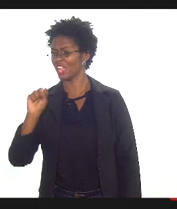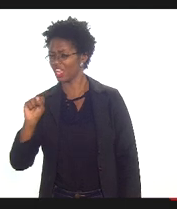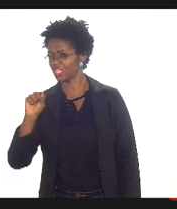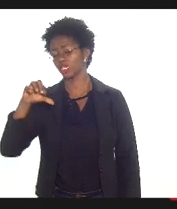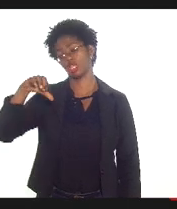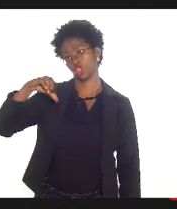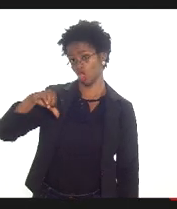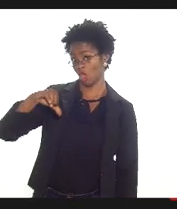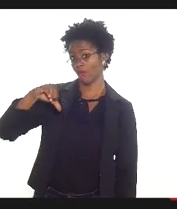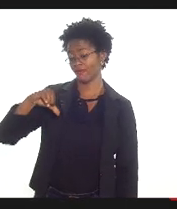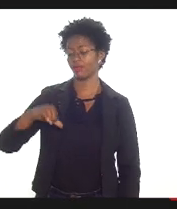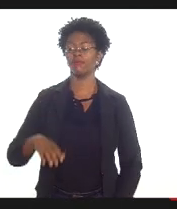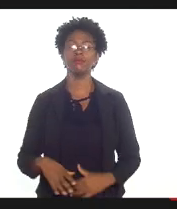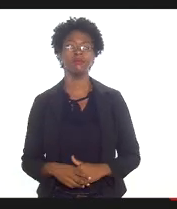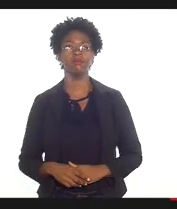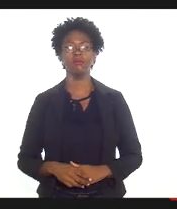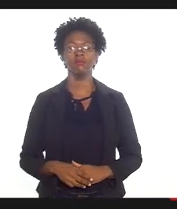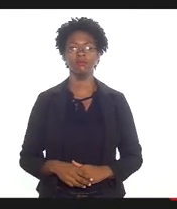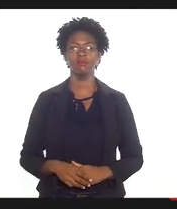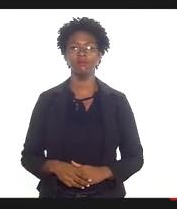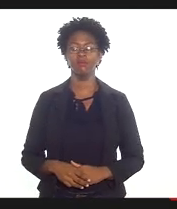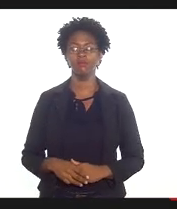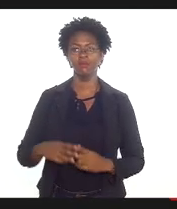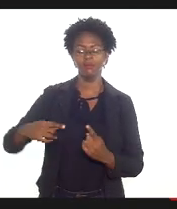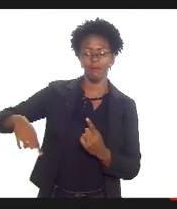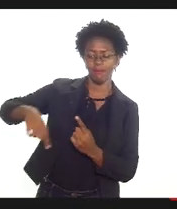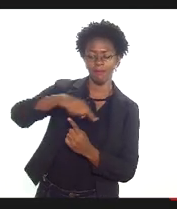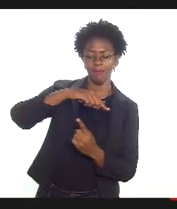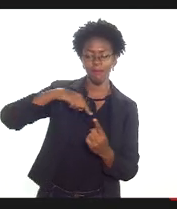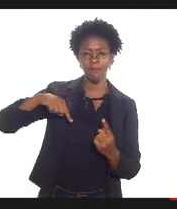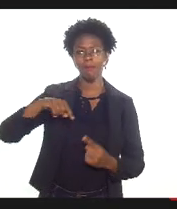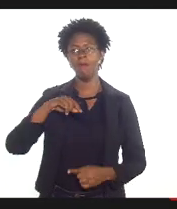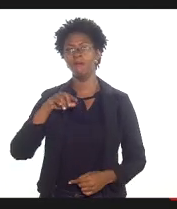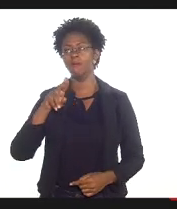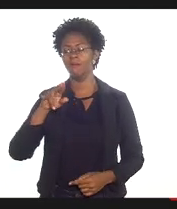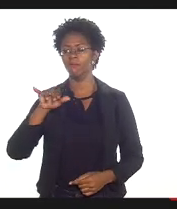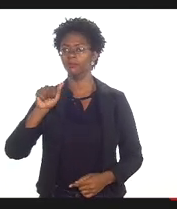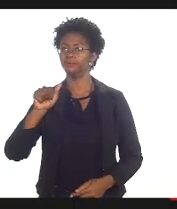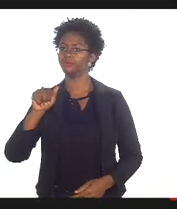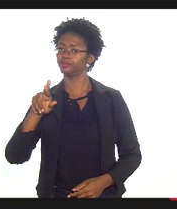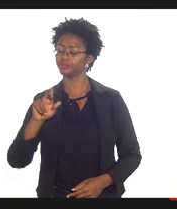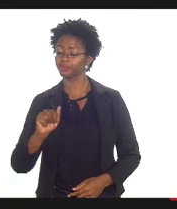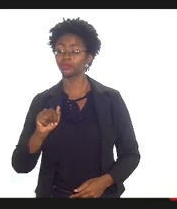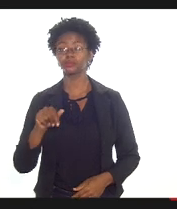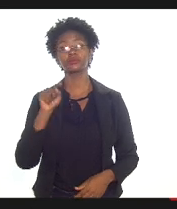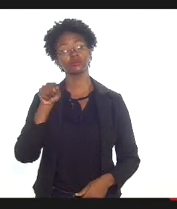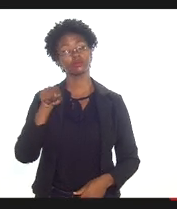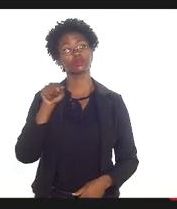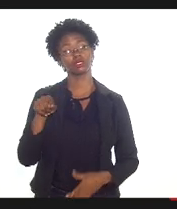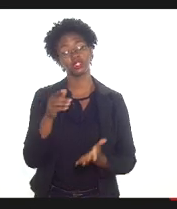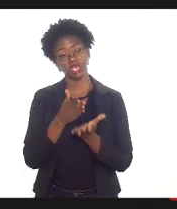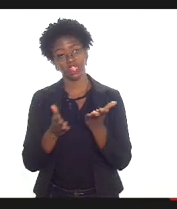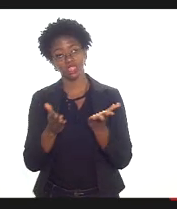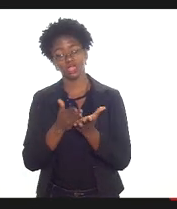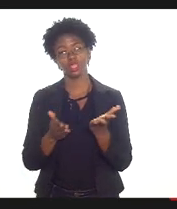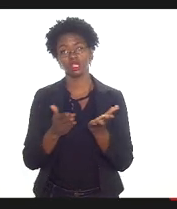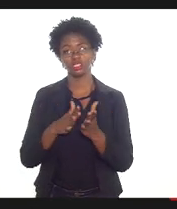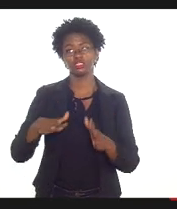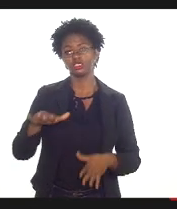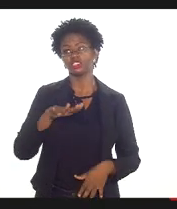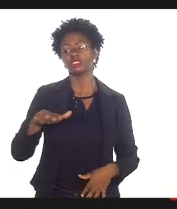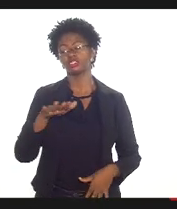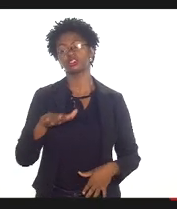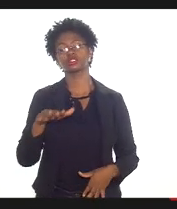BMS-9, tá certo? O entorno de Iara. E esse excedente da sessão